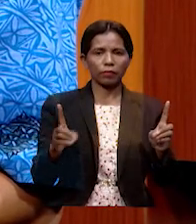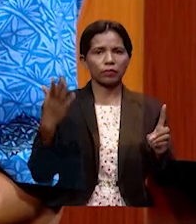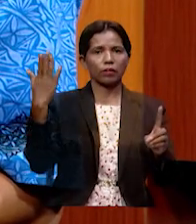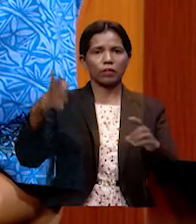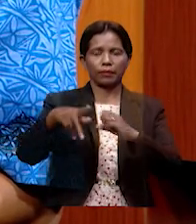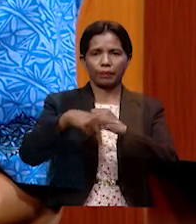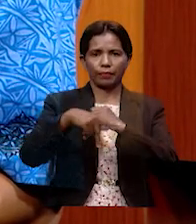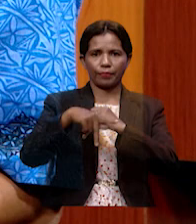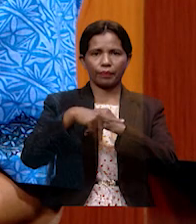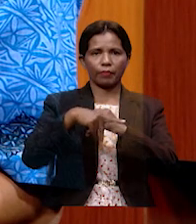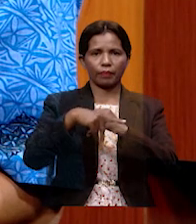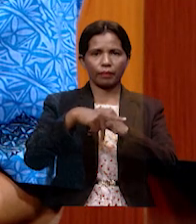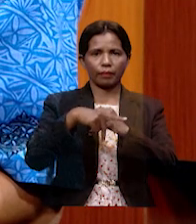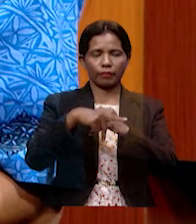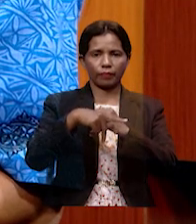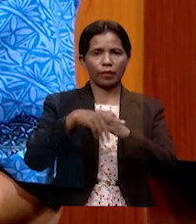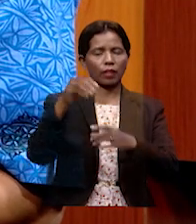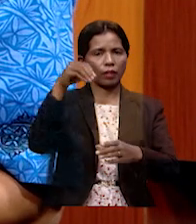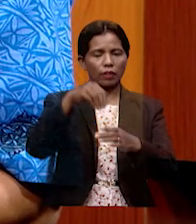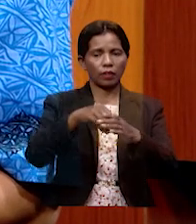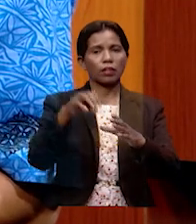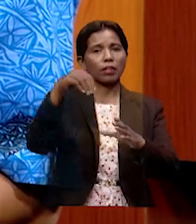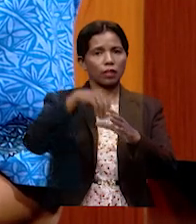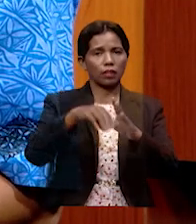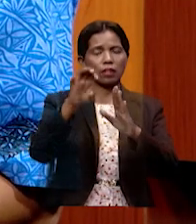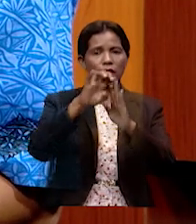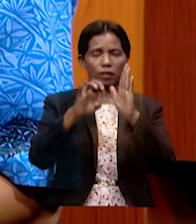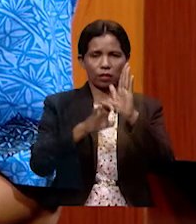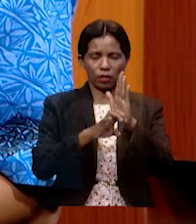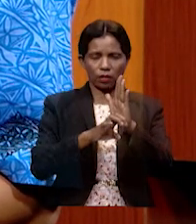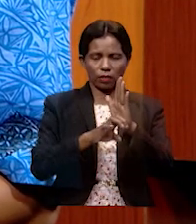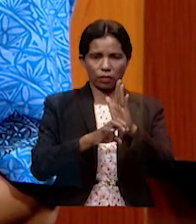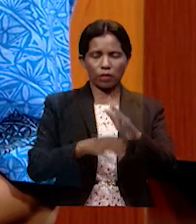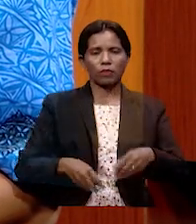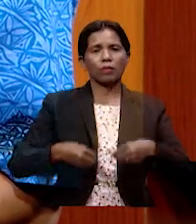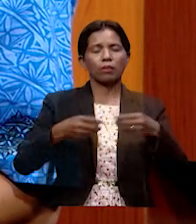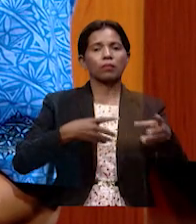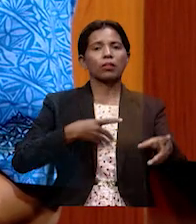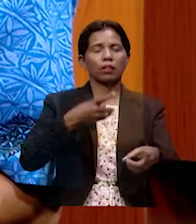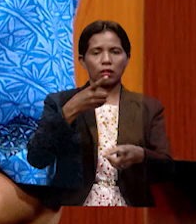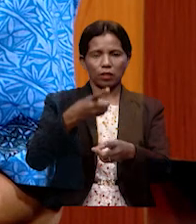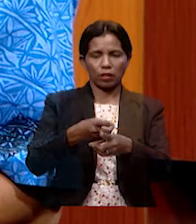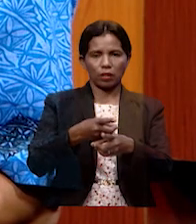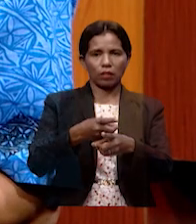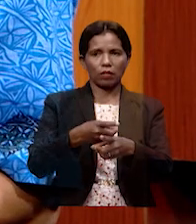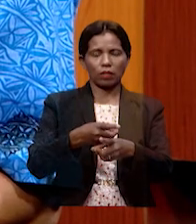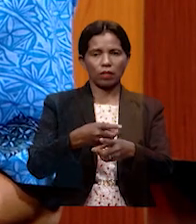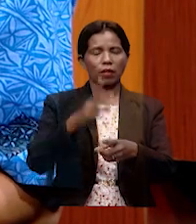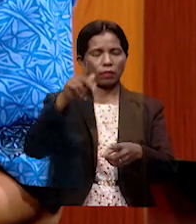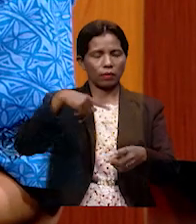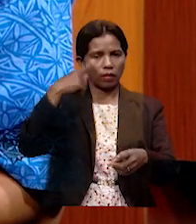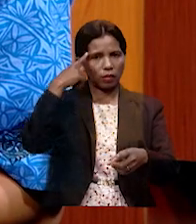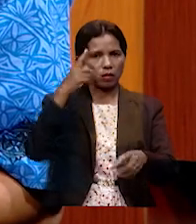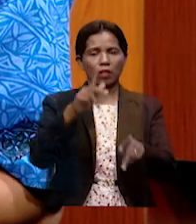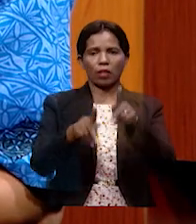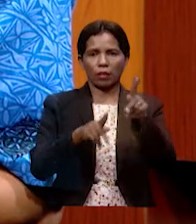do Nelaran e o Estado de Nelaran garantimos direitos civis, no direito político para o